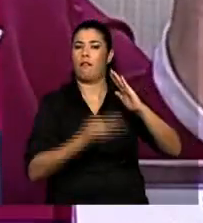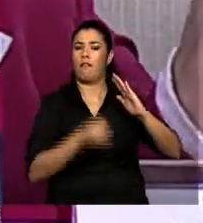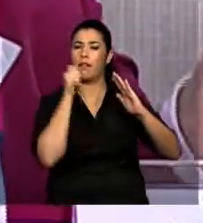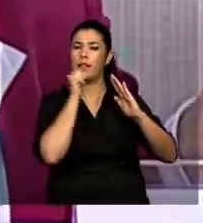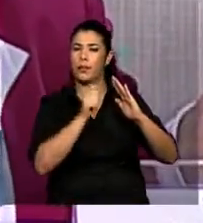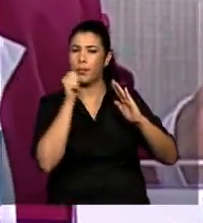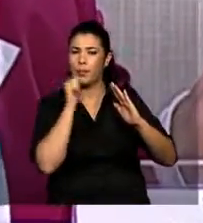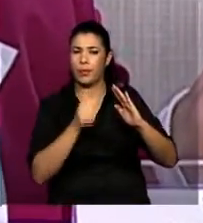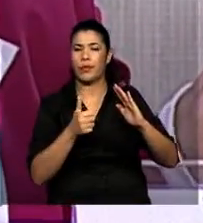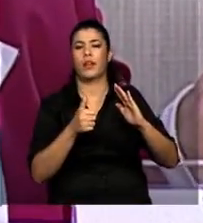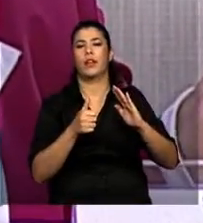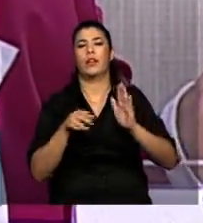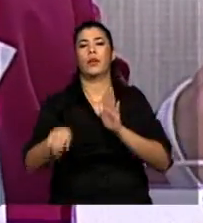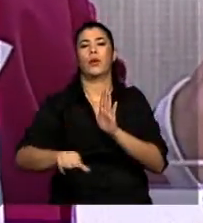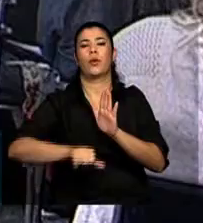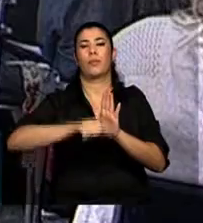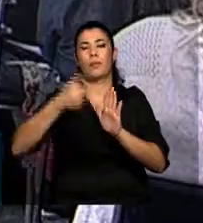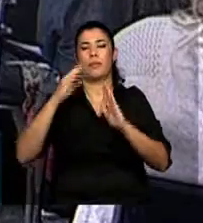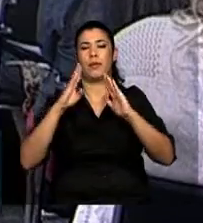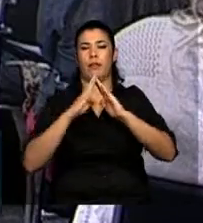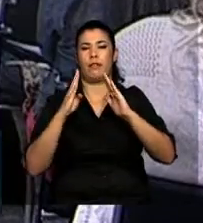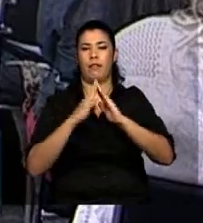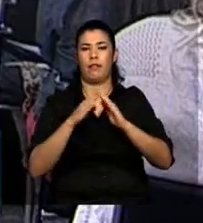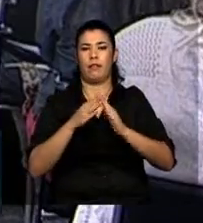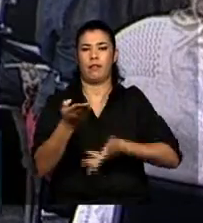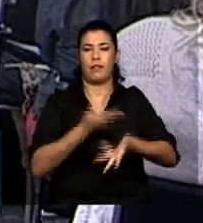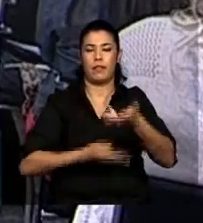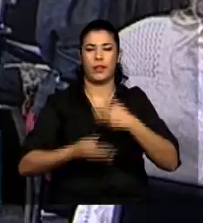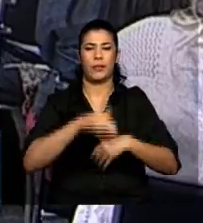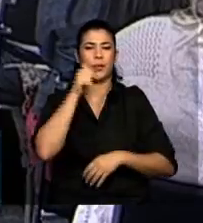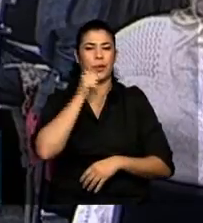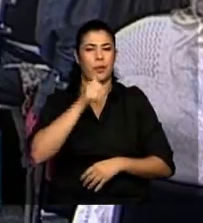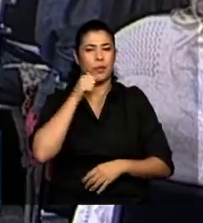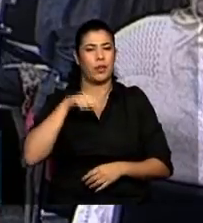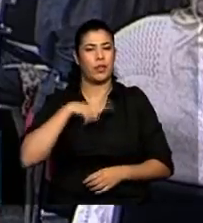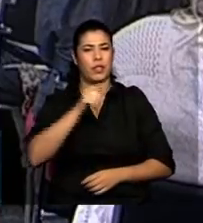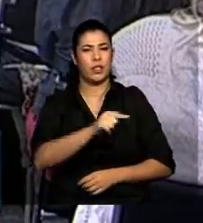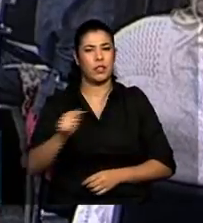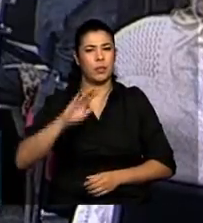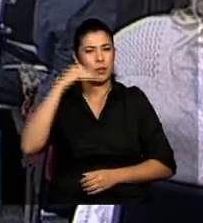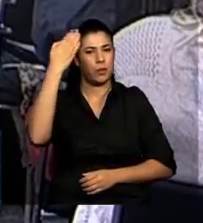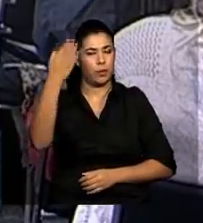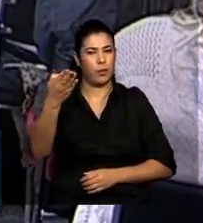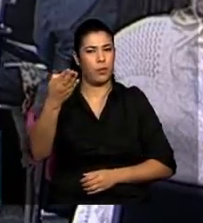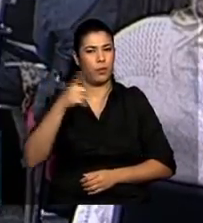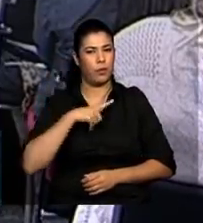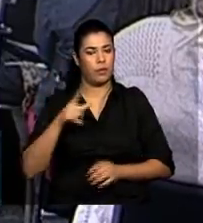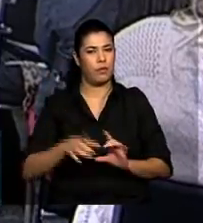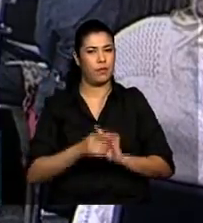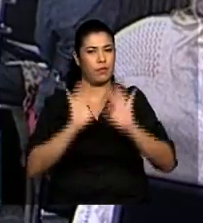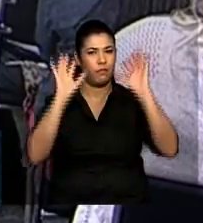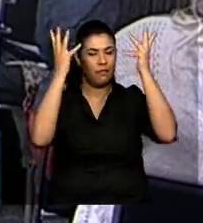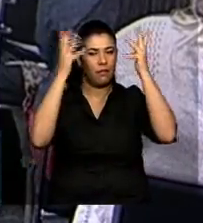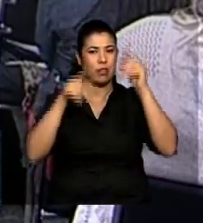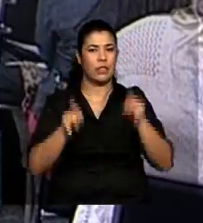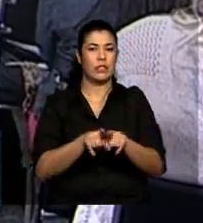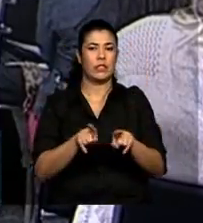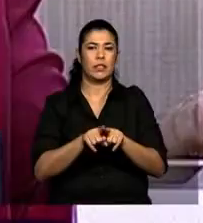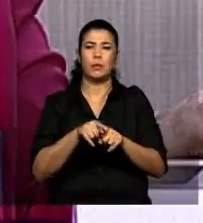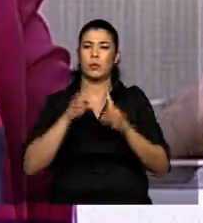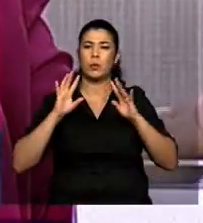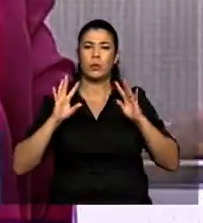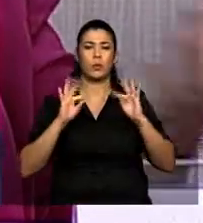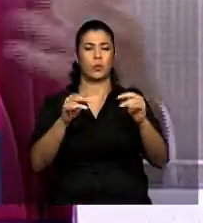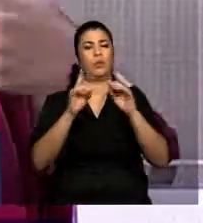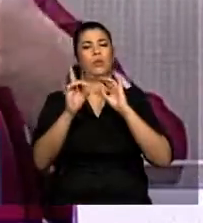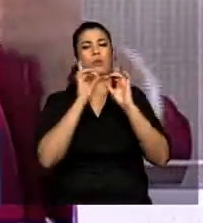né, que começa a primeira a ser inaugurada, né, a brasileira agora, a semana que vem, e todo o diálogo, né, que a